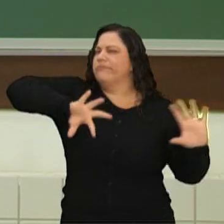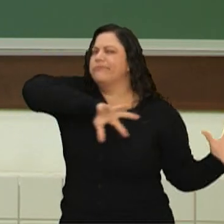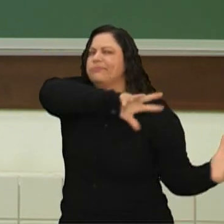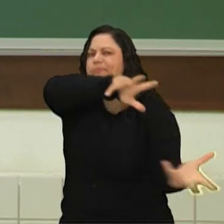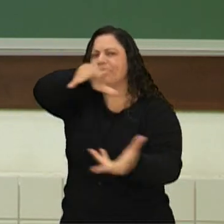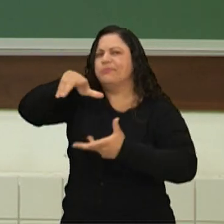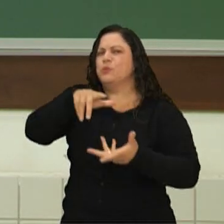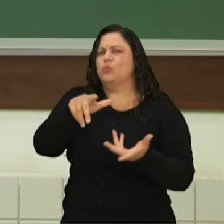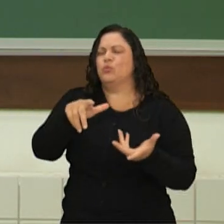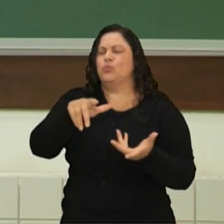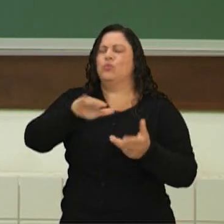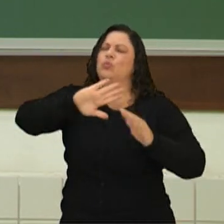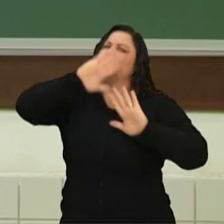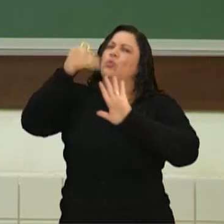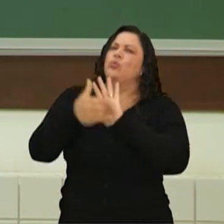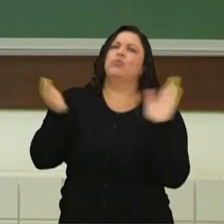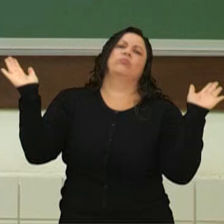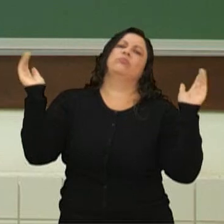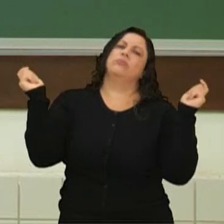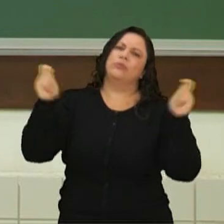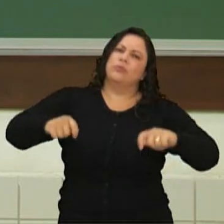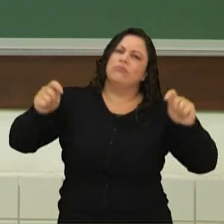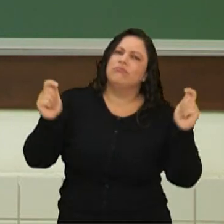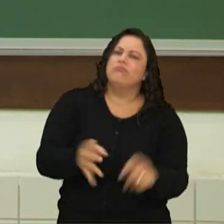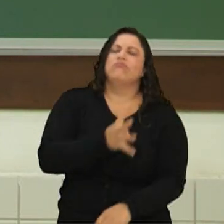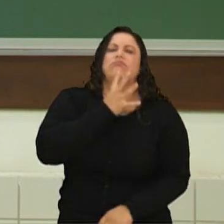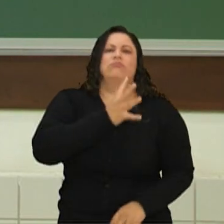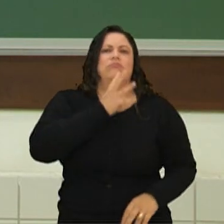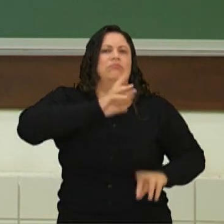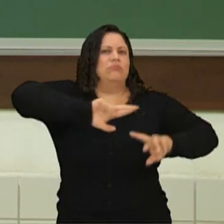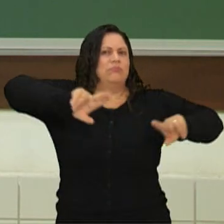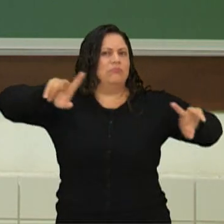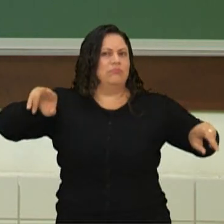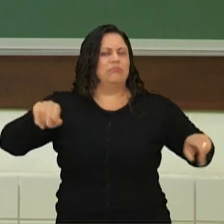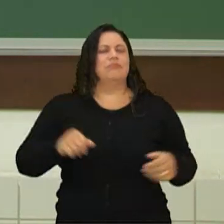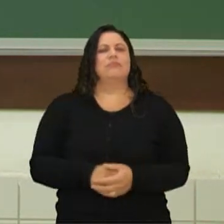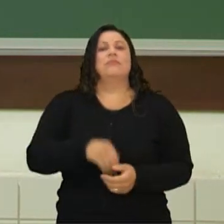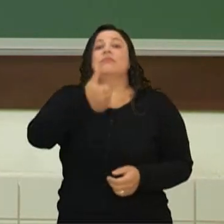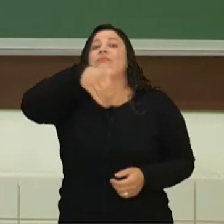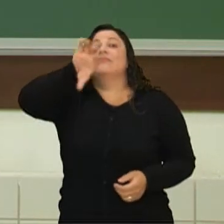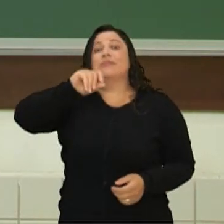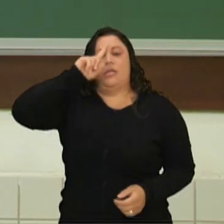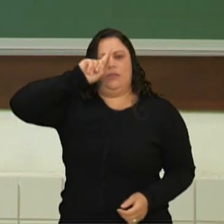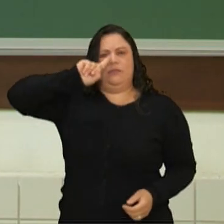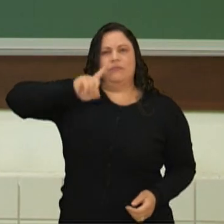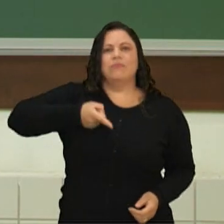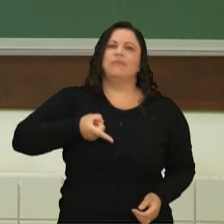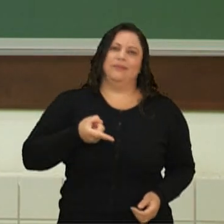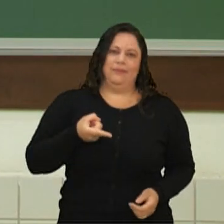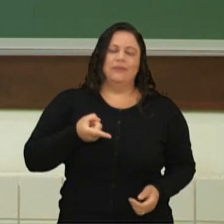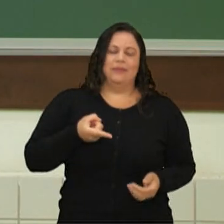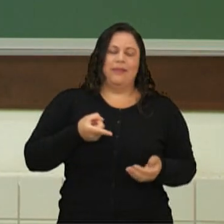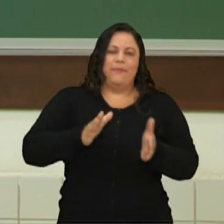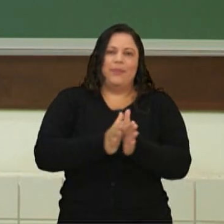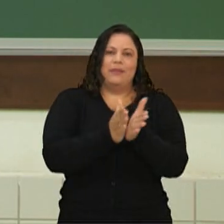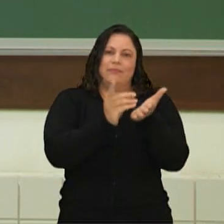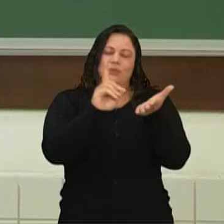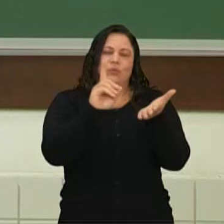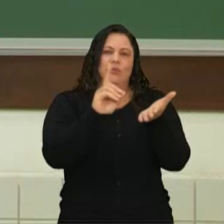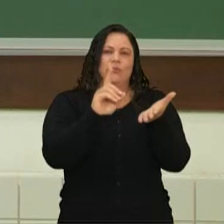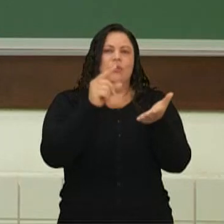conhece, de fato, esses 10 mandamentos. Mas eu vou colocar para vocês aqui somente alguns que